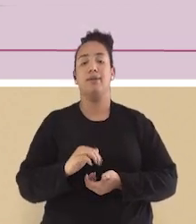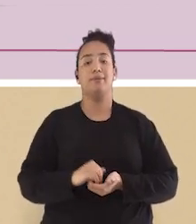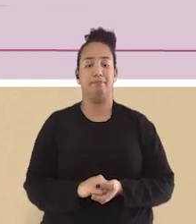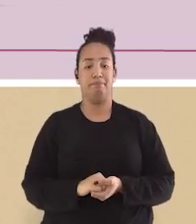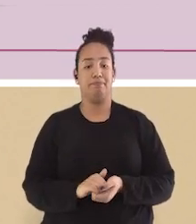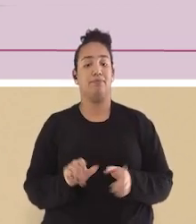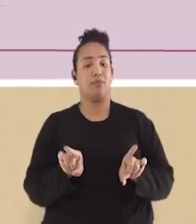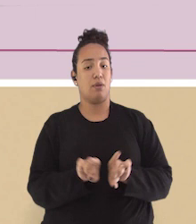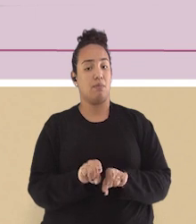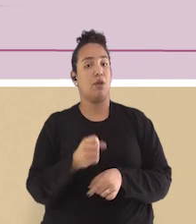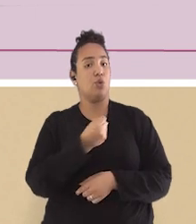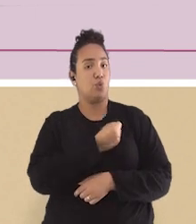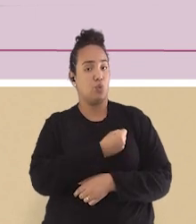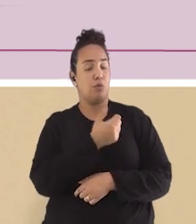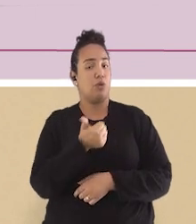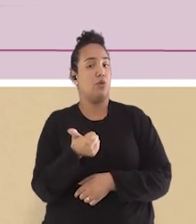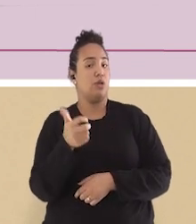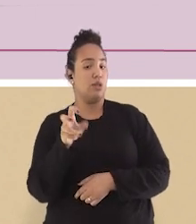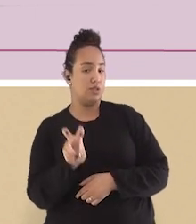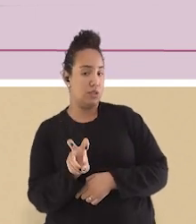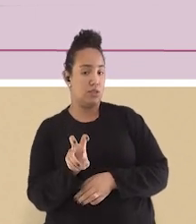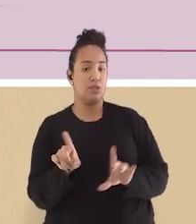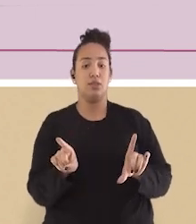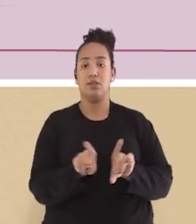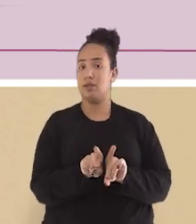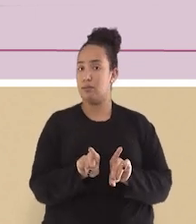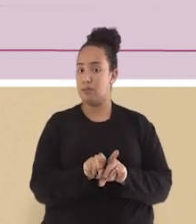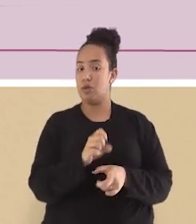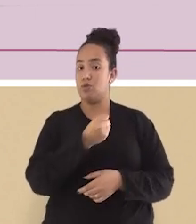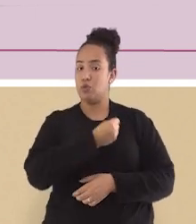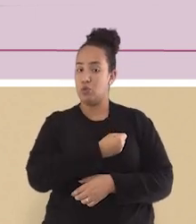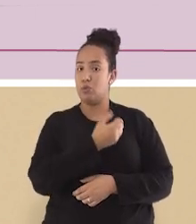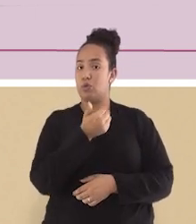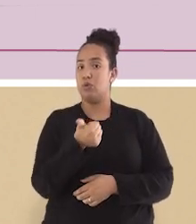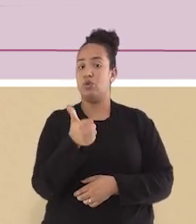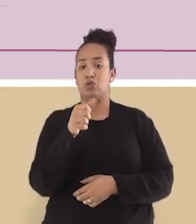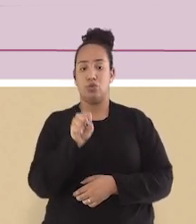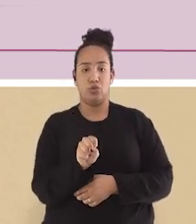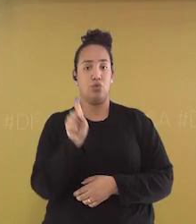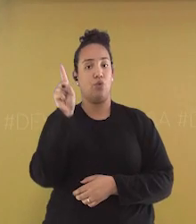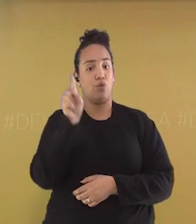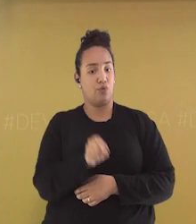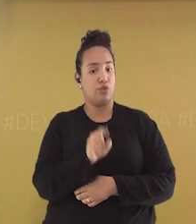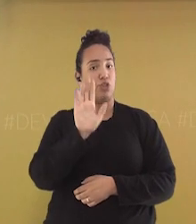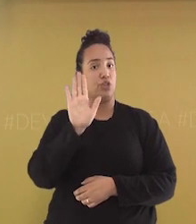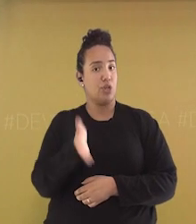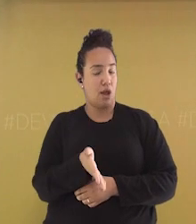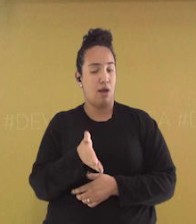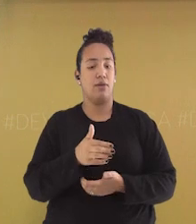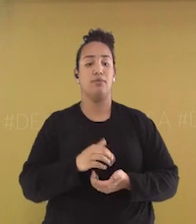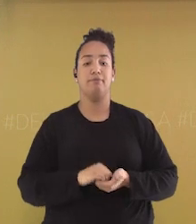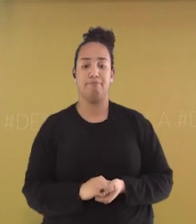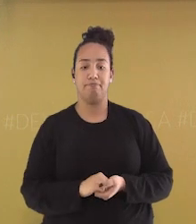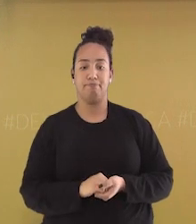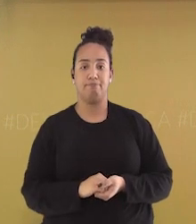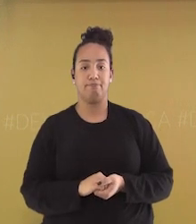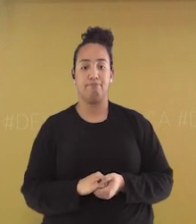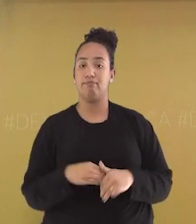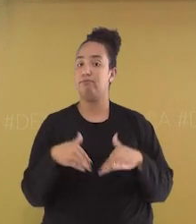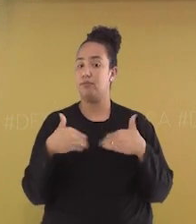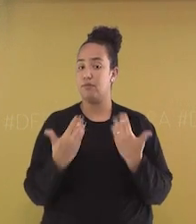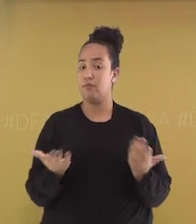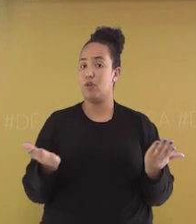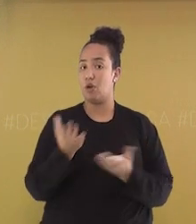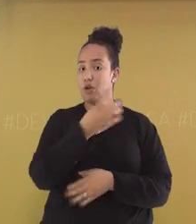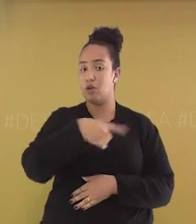o 18, que já está riscado. Vamos assinalar agora os múltiplos de 5.